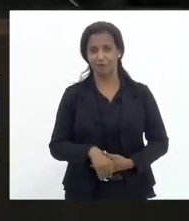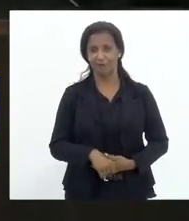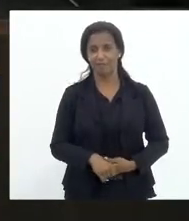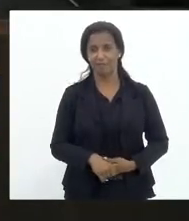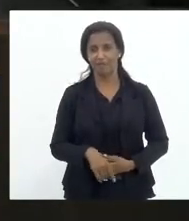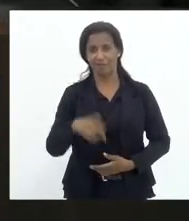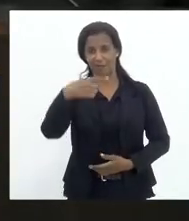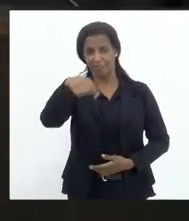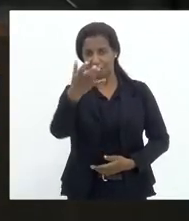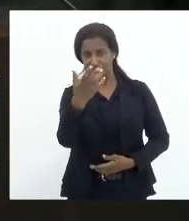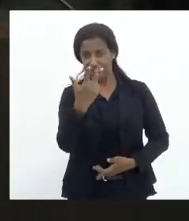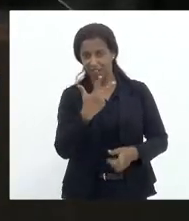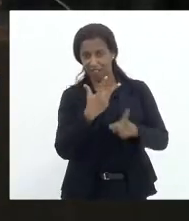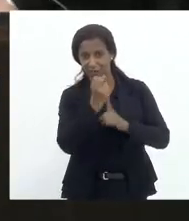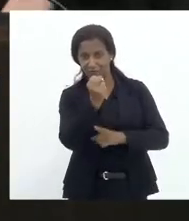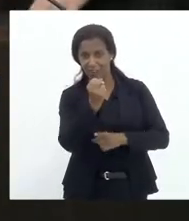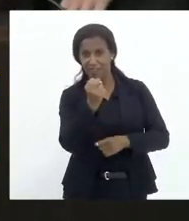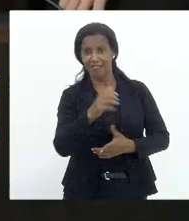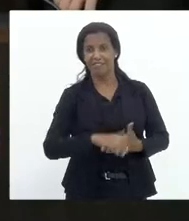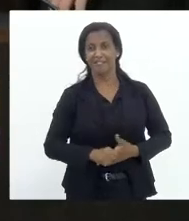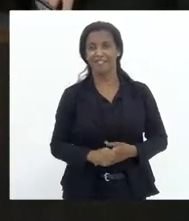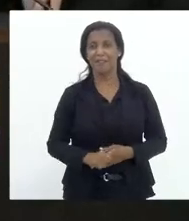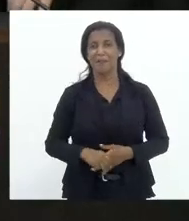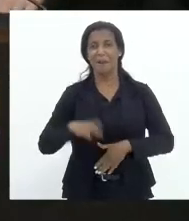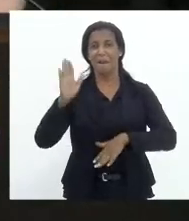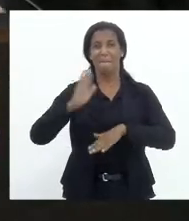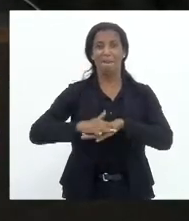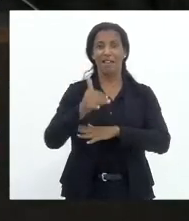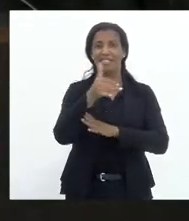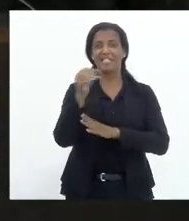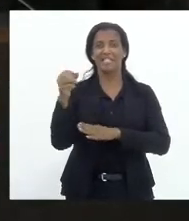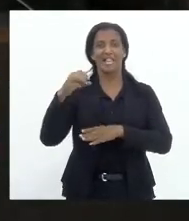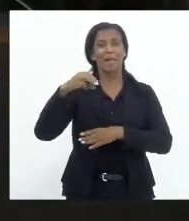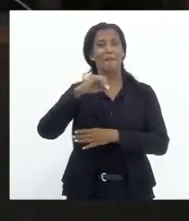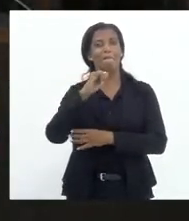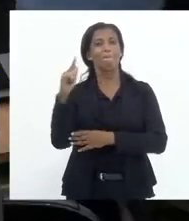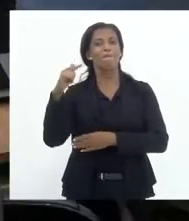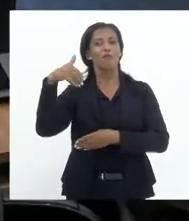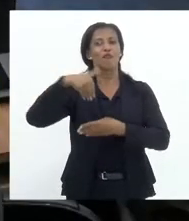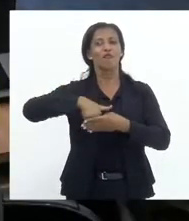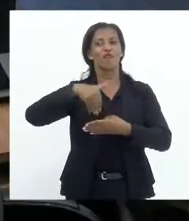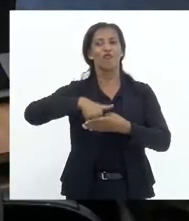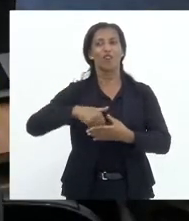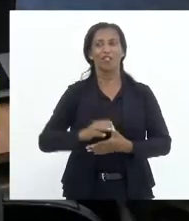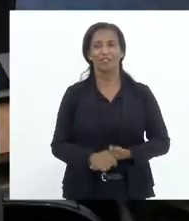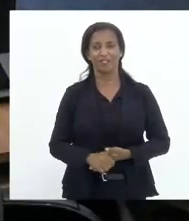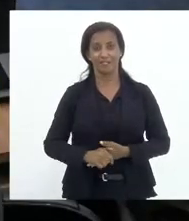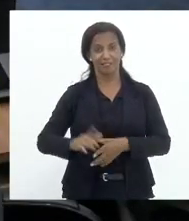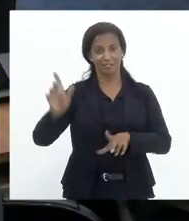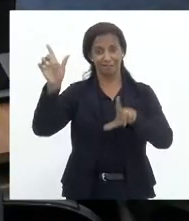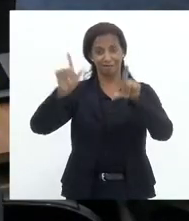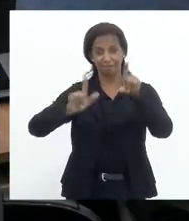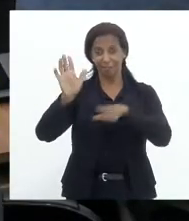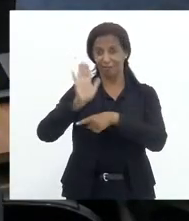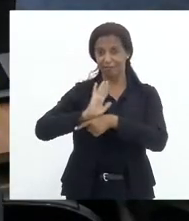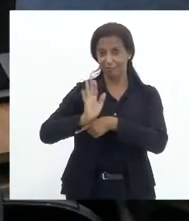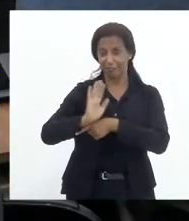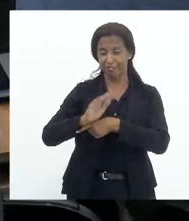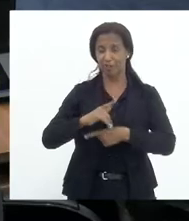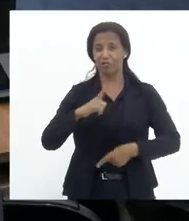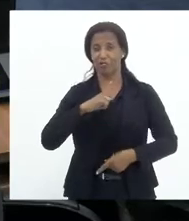foi bem mais de 100 mil votos para ser essa grana se mostrar o vídeo acabou